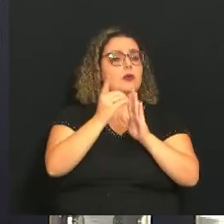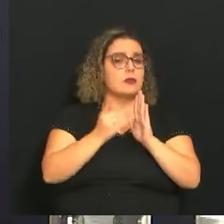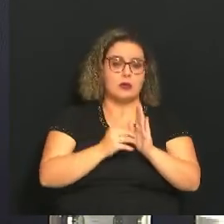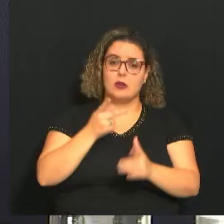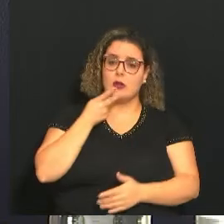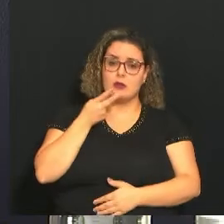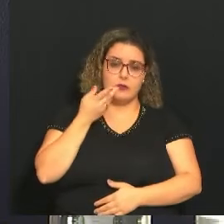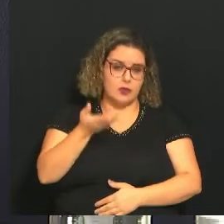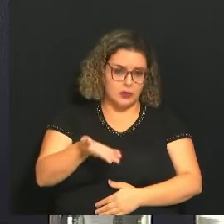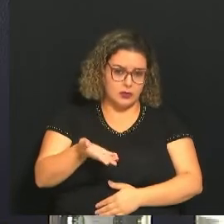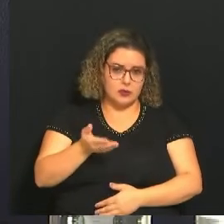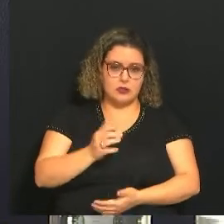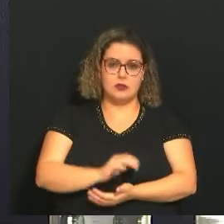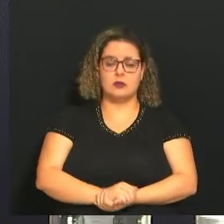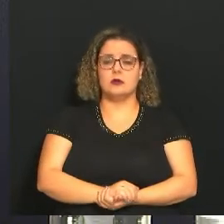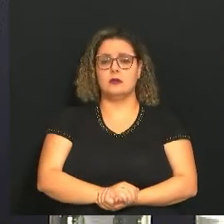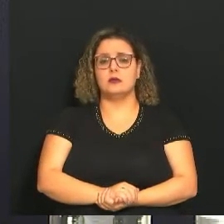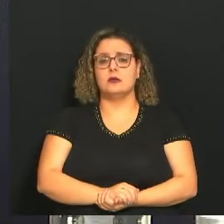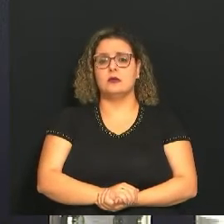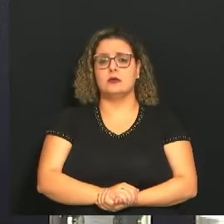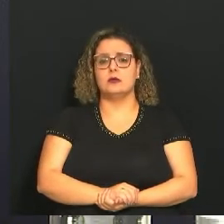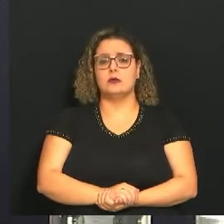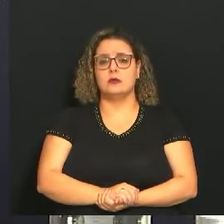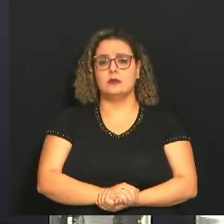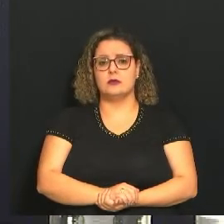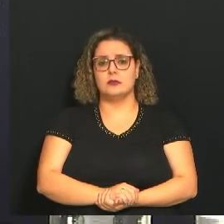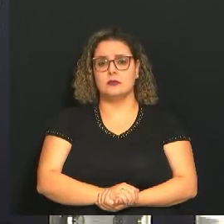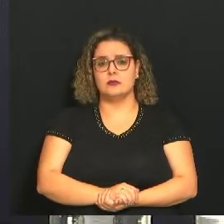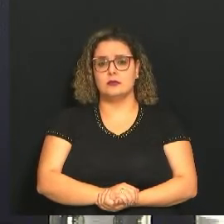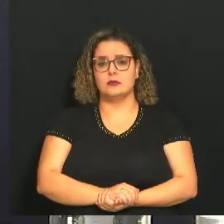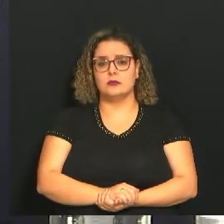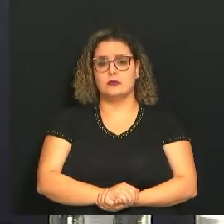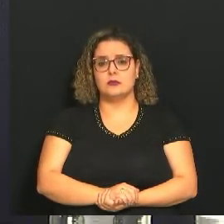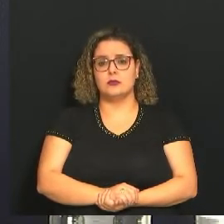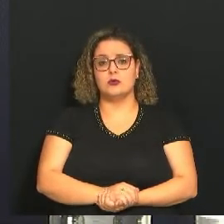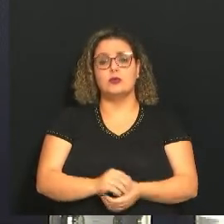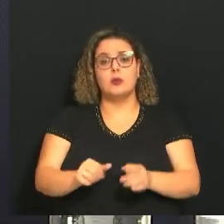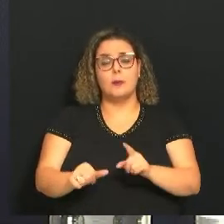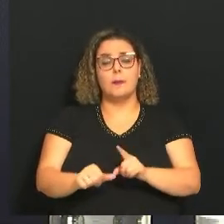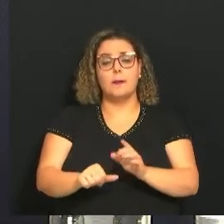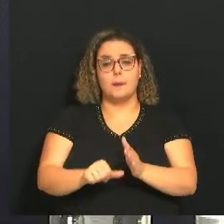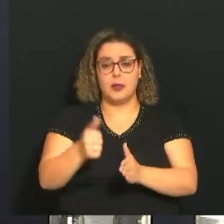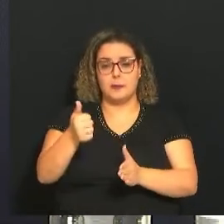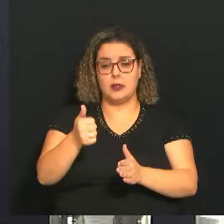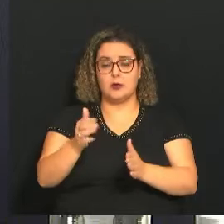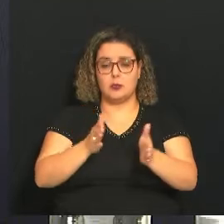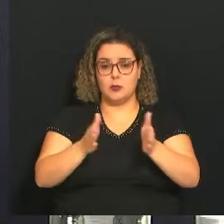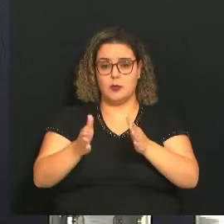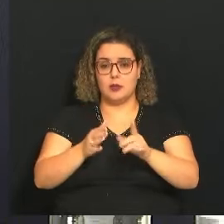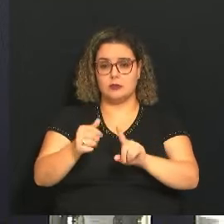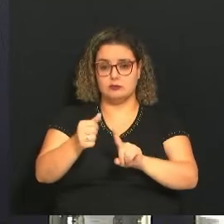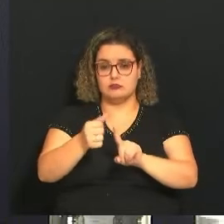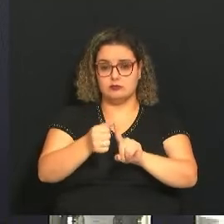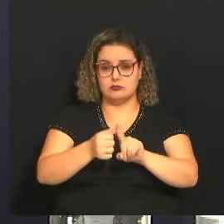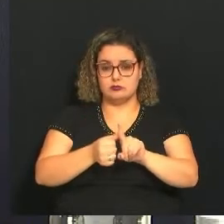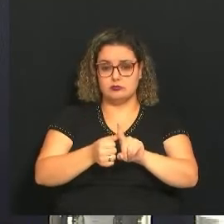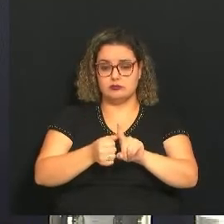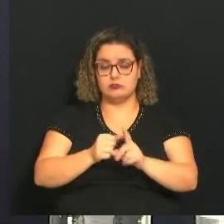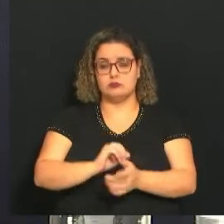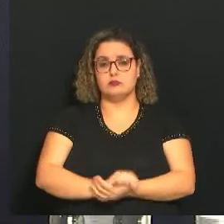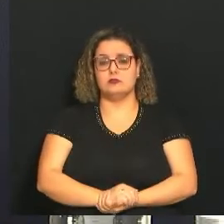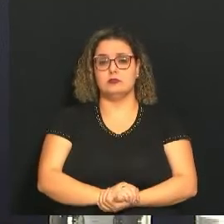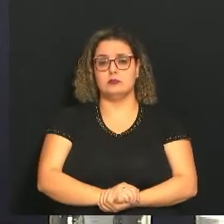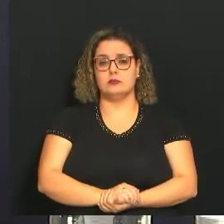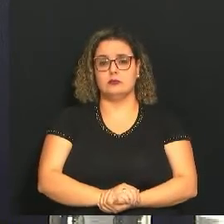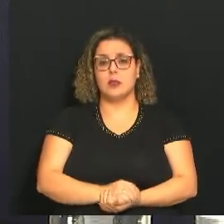percebe, todo ano é assim, né? Bem no primeiro semestre, porque, historicamente, os servidores públicos